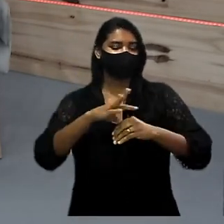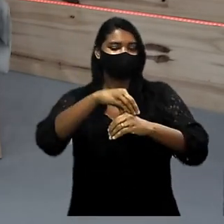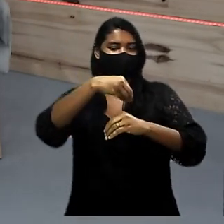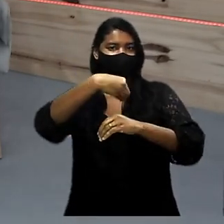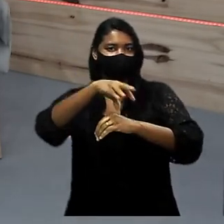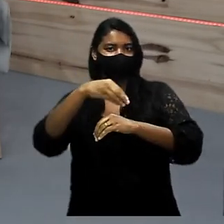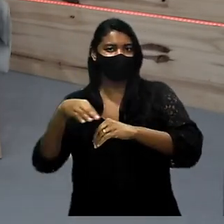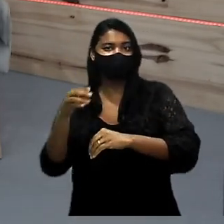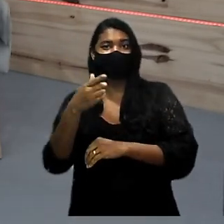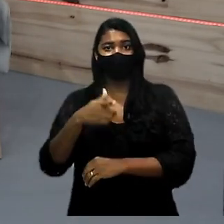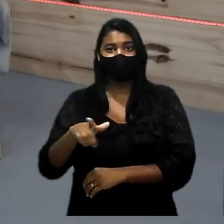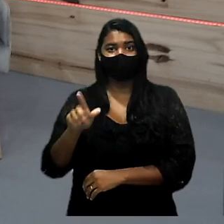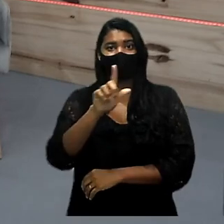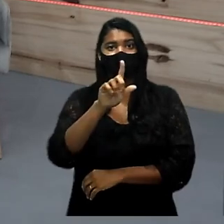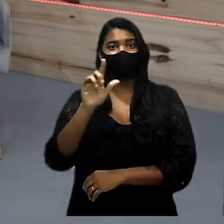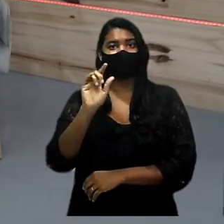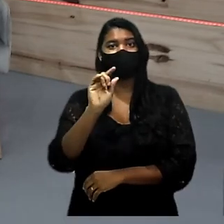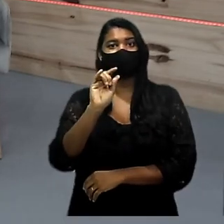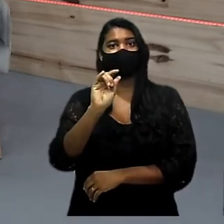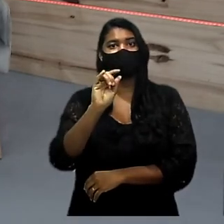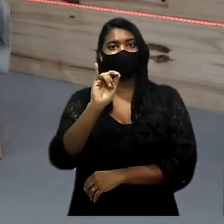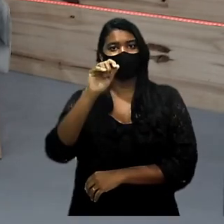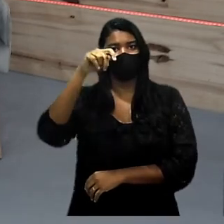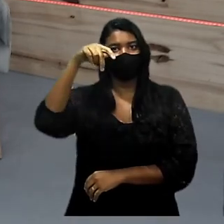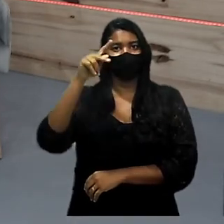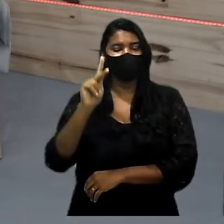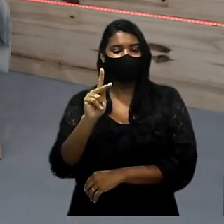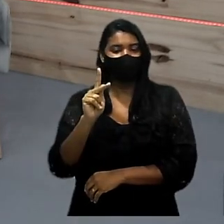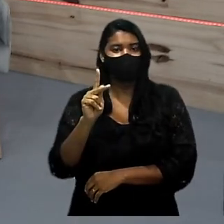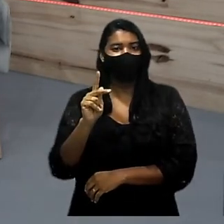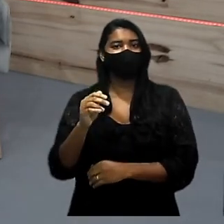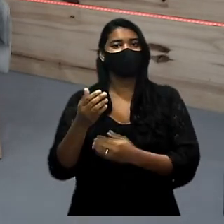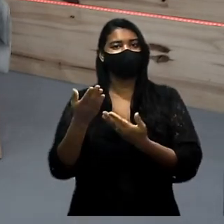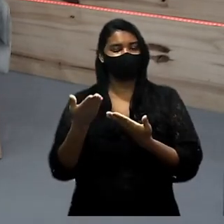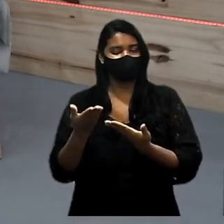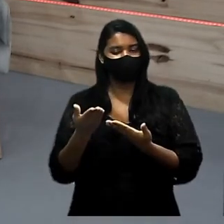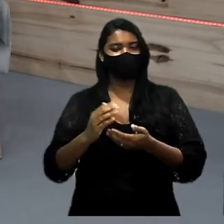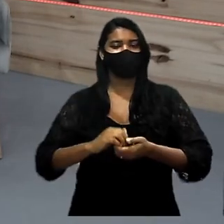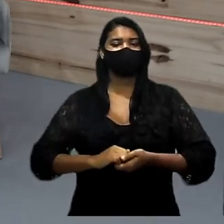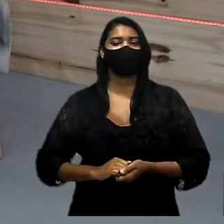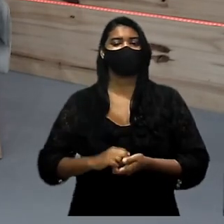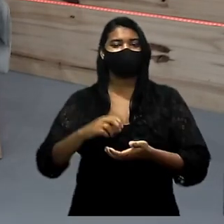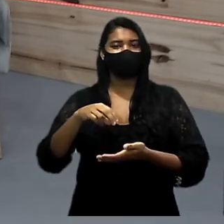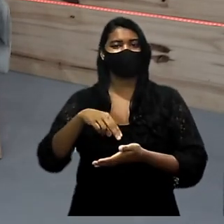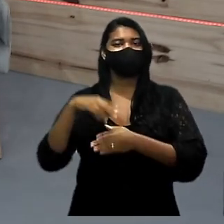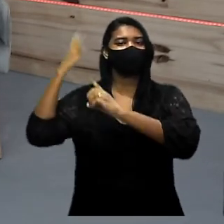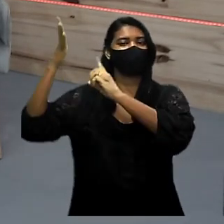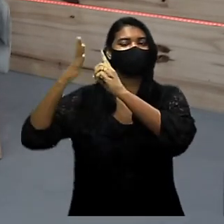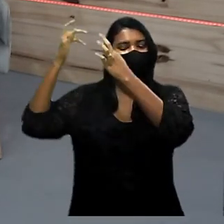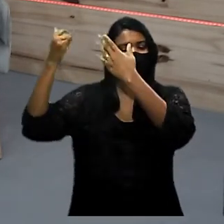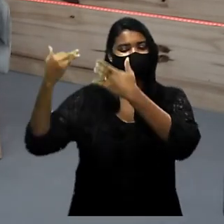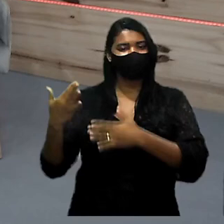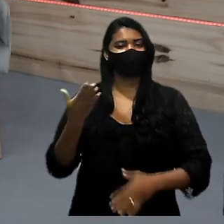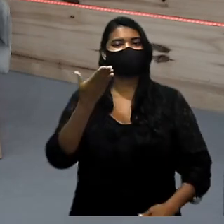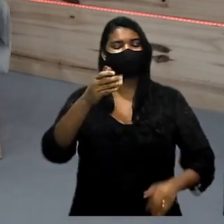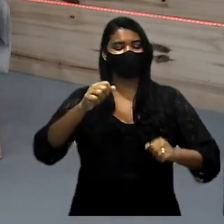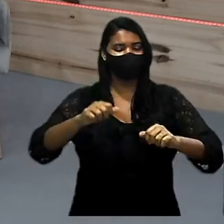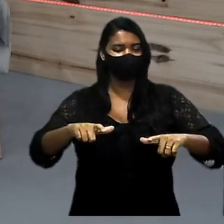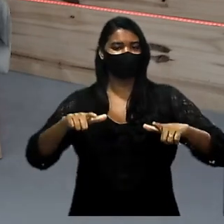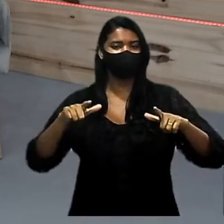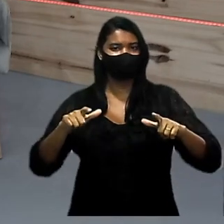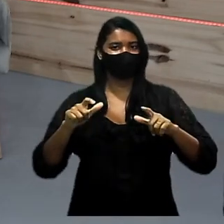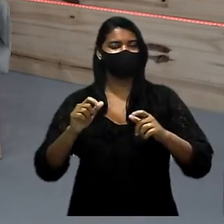disponibilizando um outro link para que você faça a confirmação da presença na palestra e assim garantir o seu